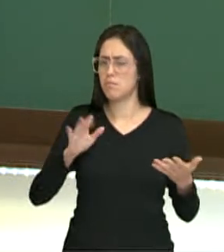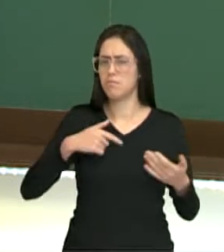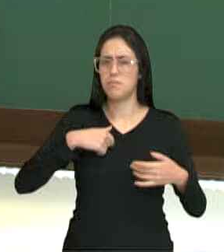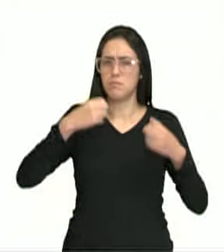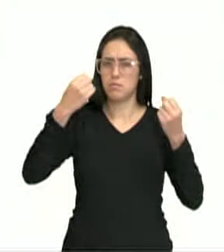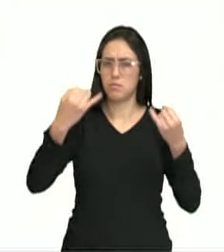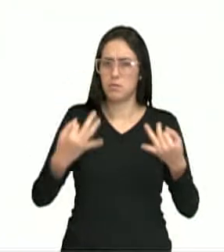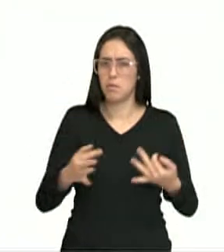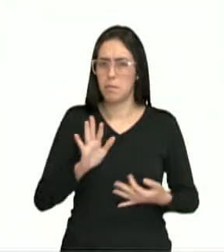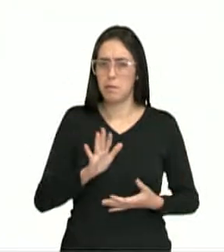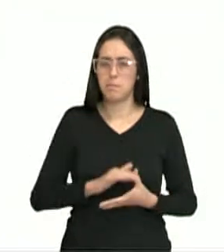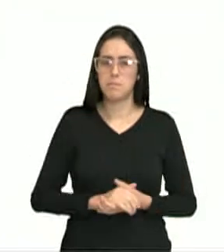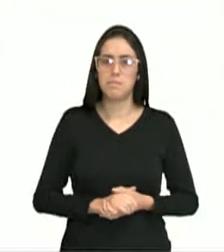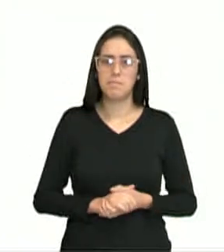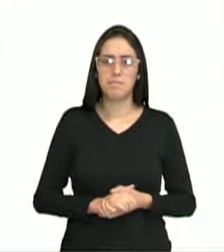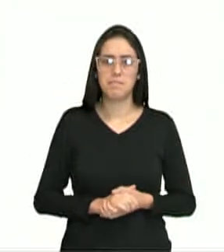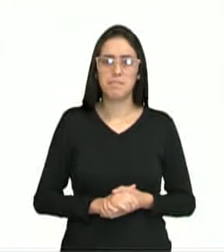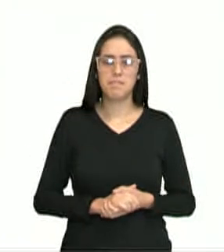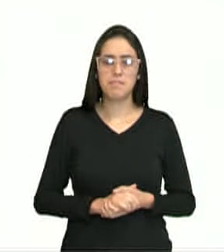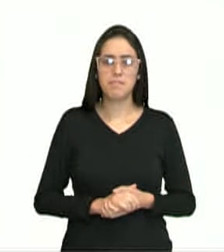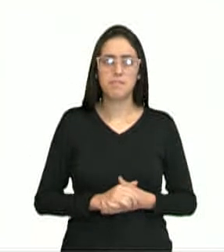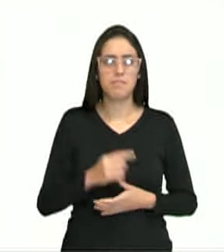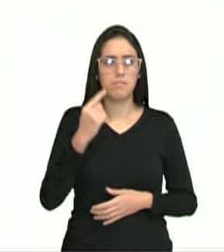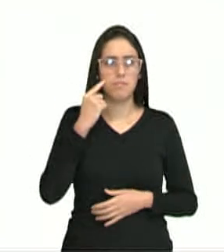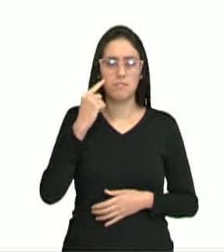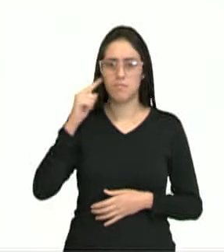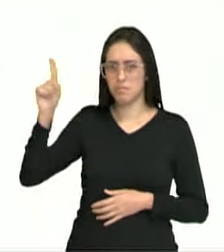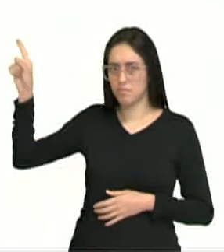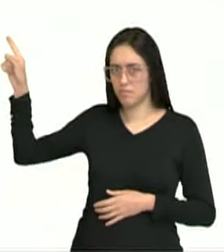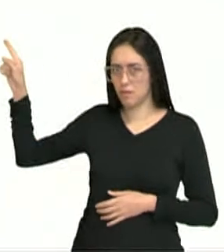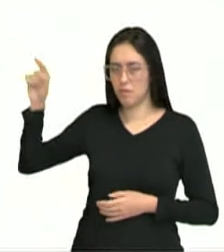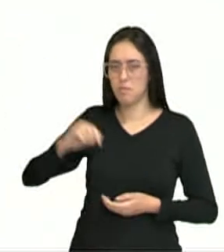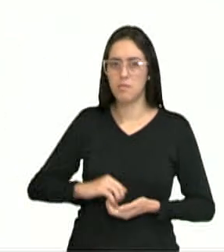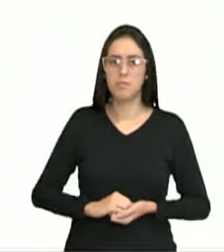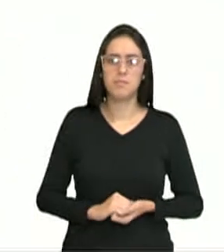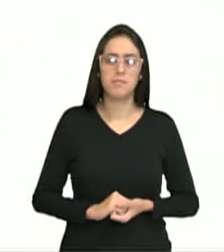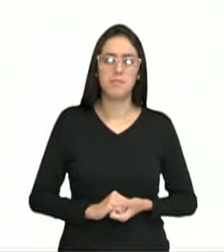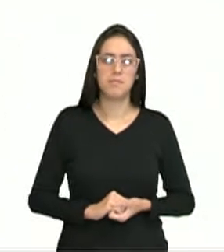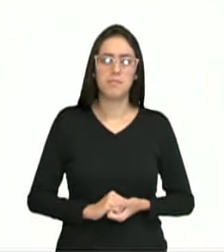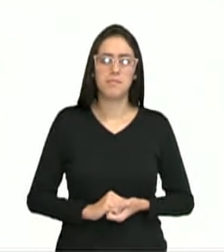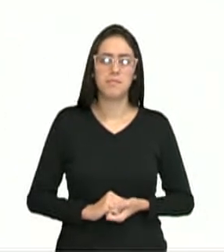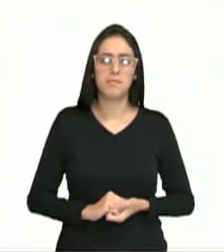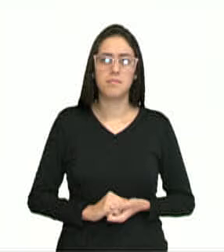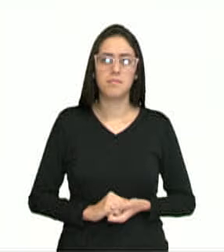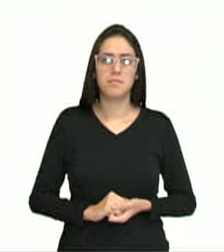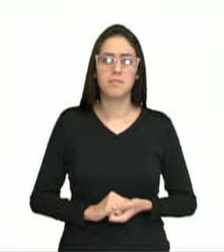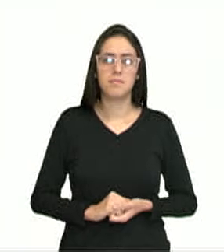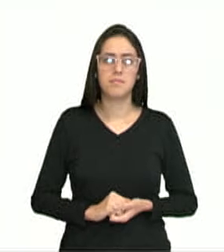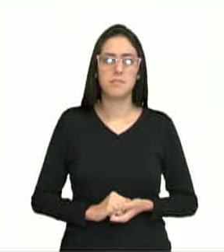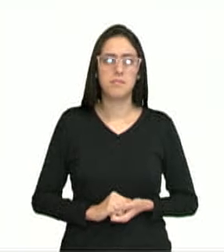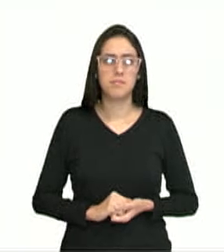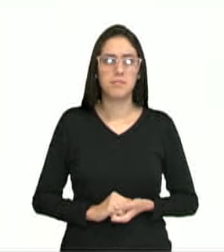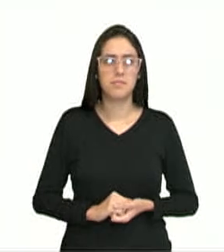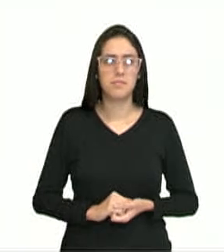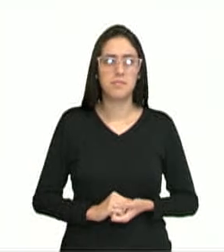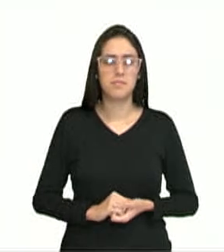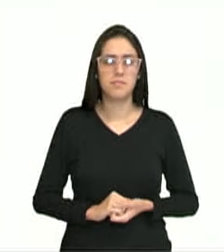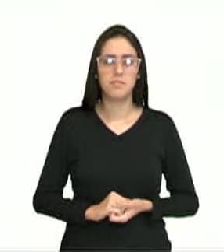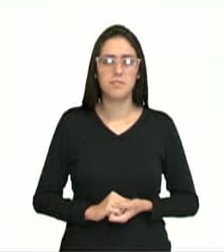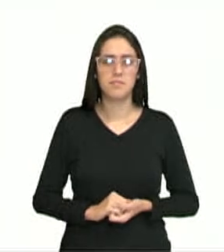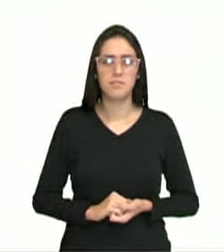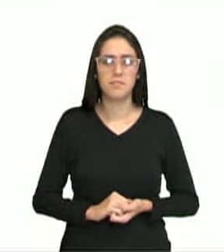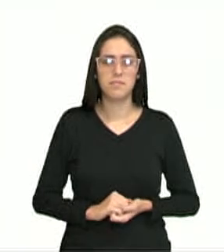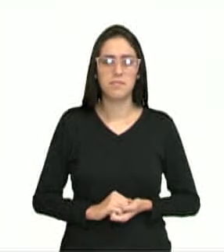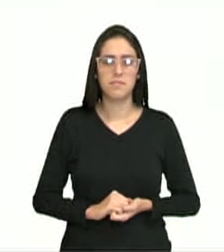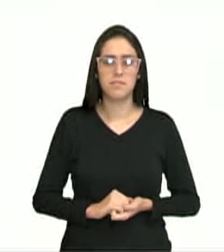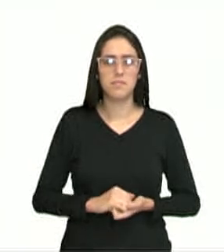a pensar. ¿Te acuerdas de tu primer ou de tu primeira? Aí, ó,